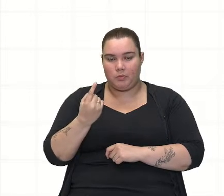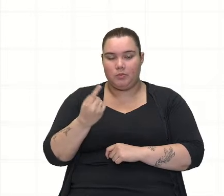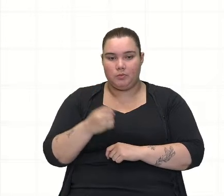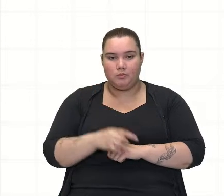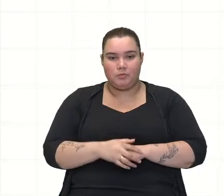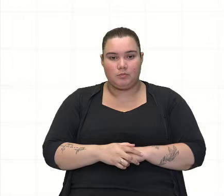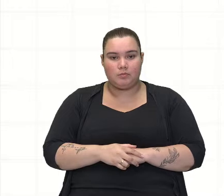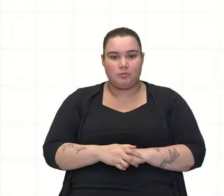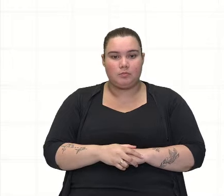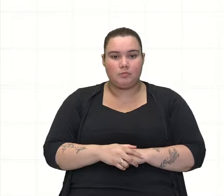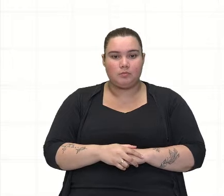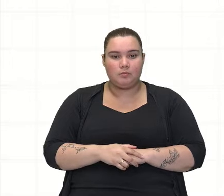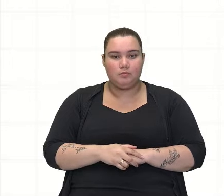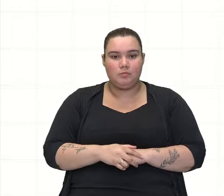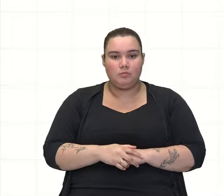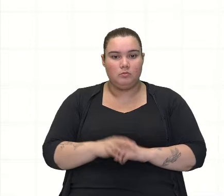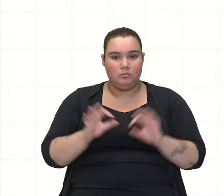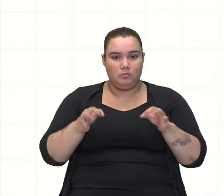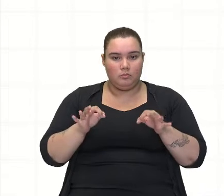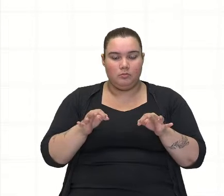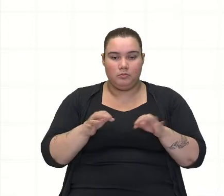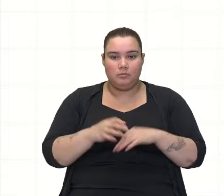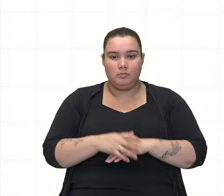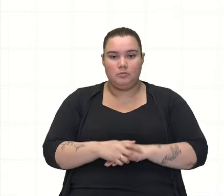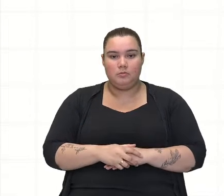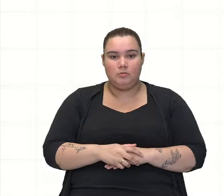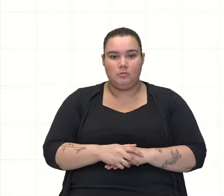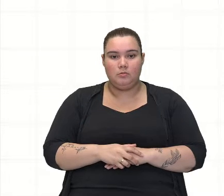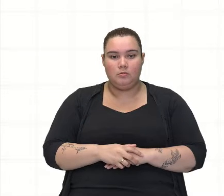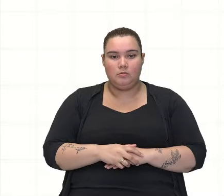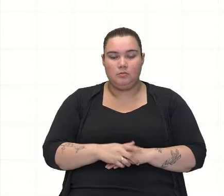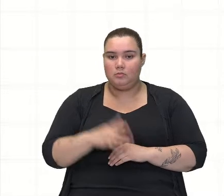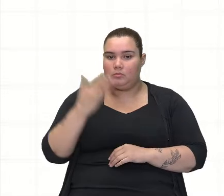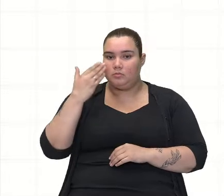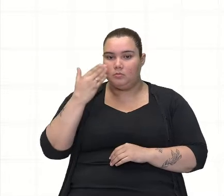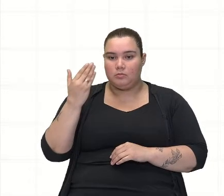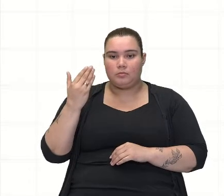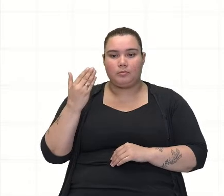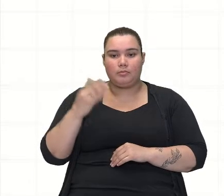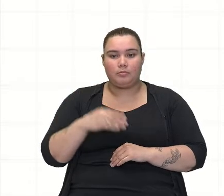nossa ordenada aqui, que é o 1. Né? Vejam que o 1 é o mesmo.